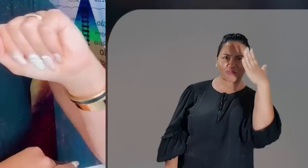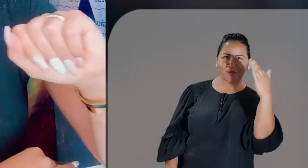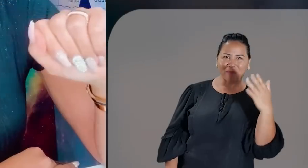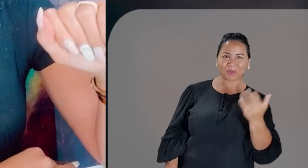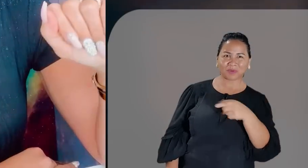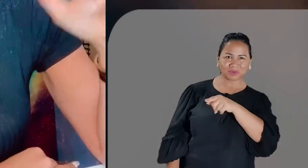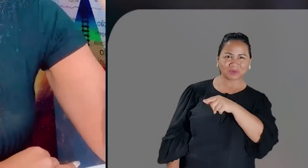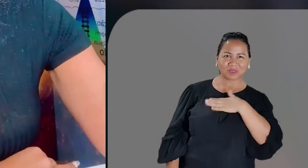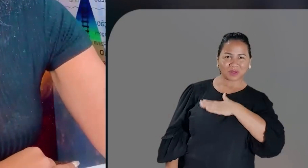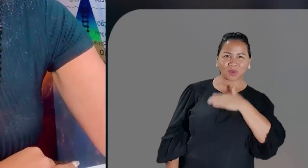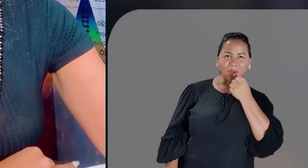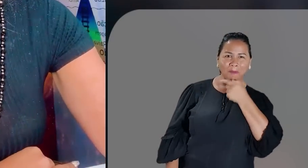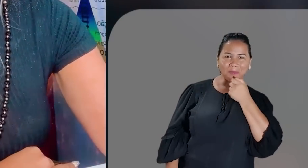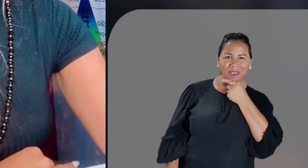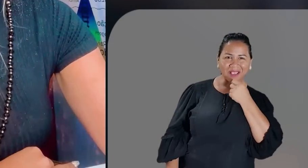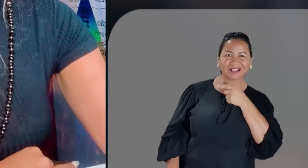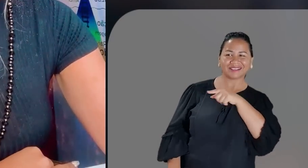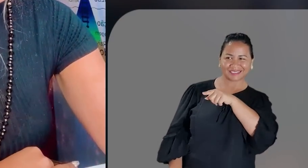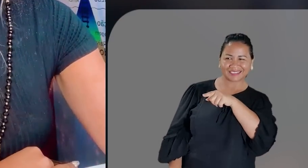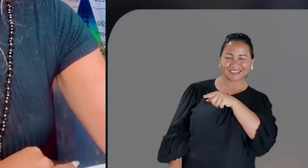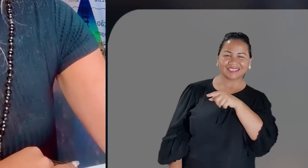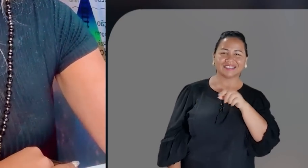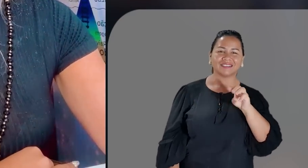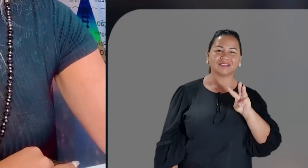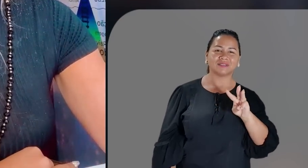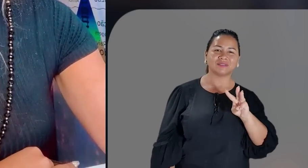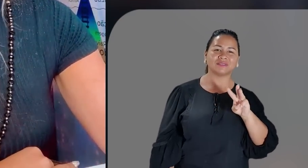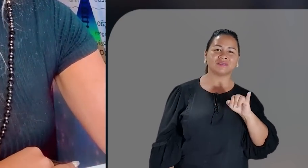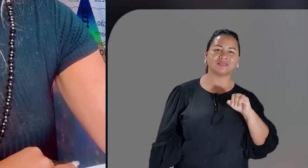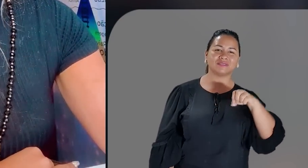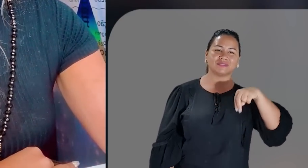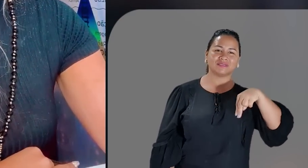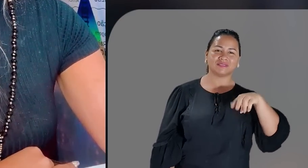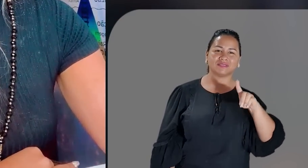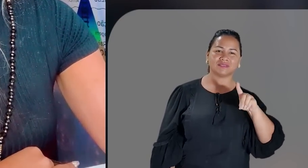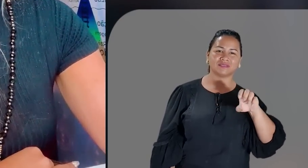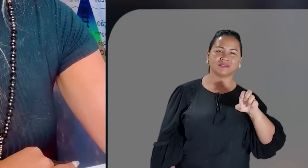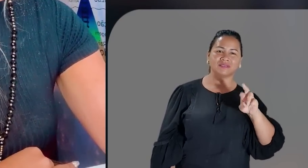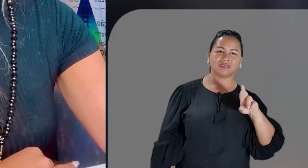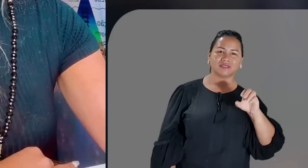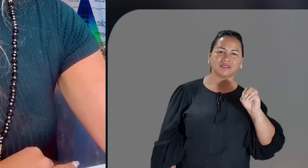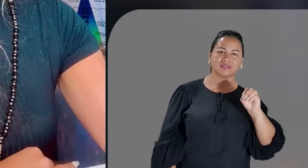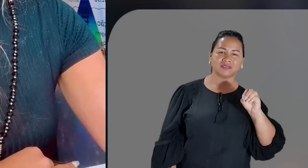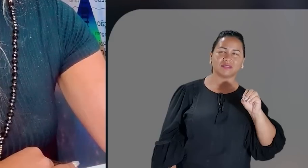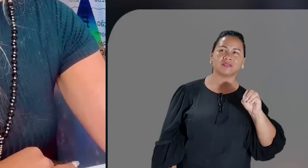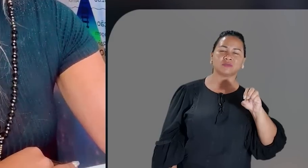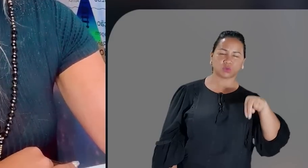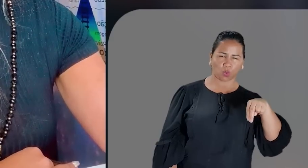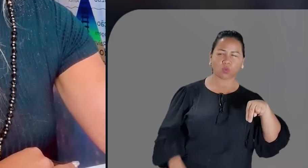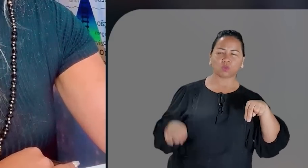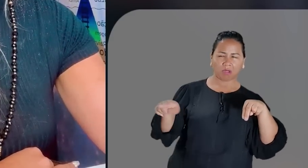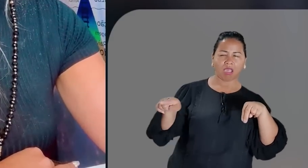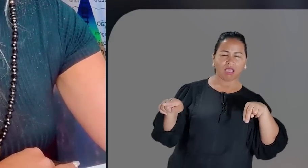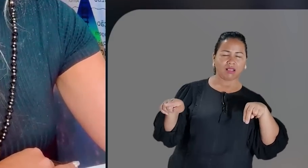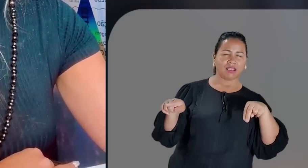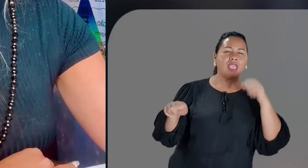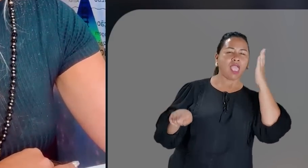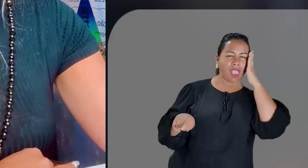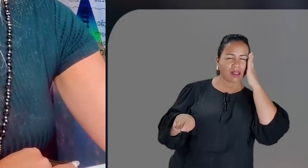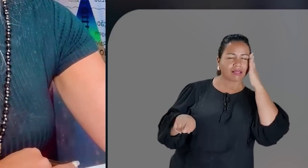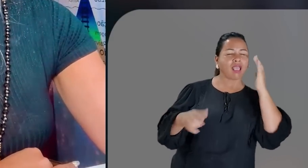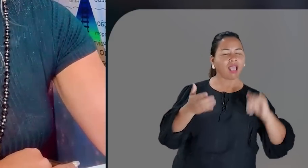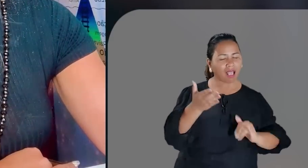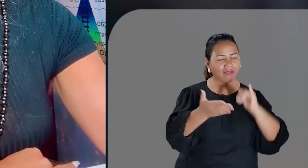um também. Mas eu tenho que encontrar uma utilidade. Eu tenho que encontrar... Pra que que eu quero